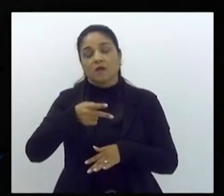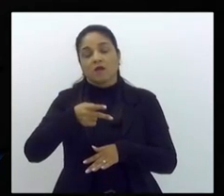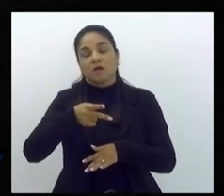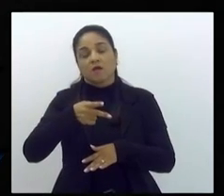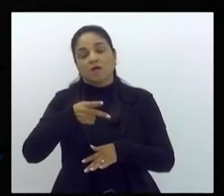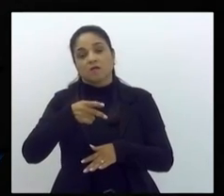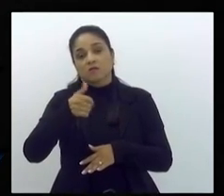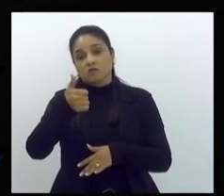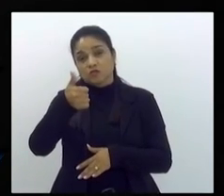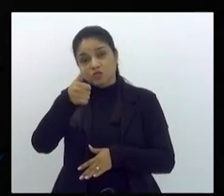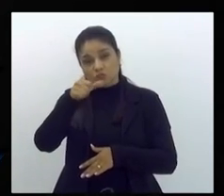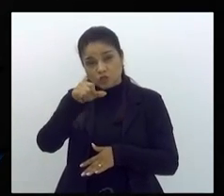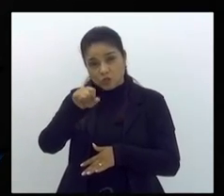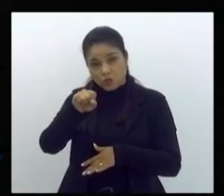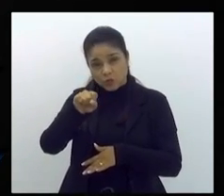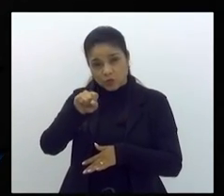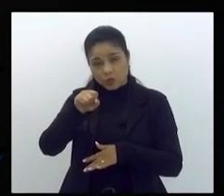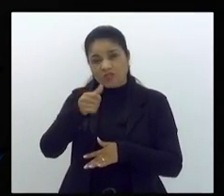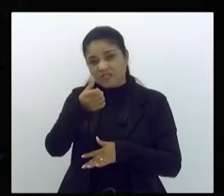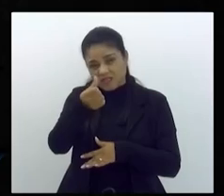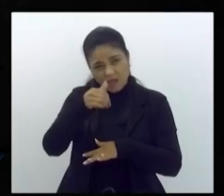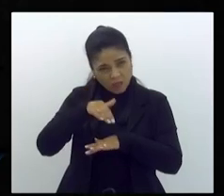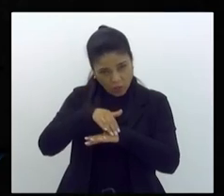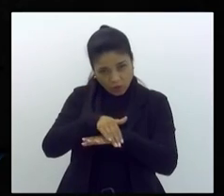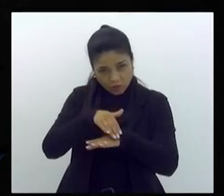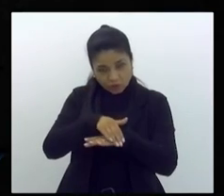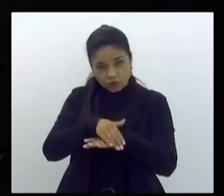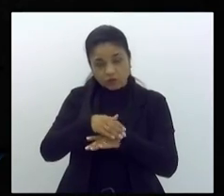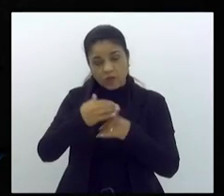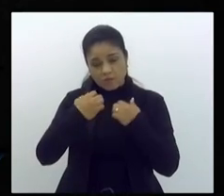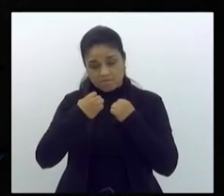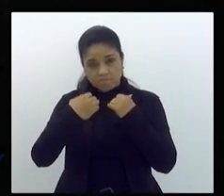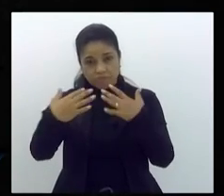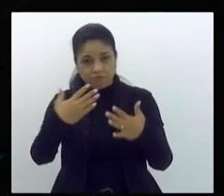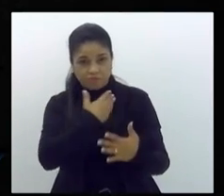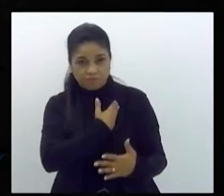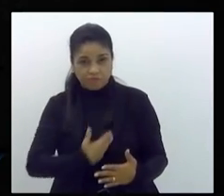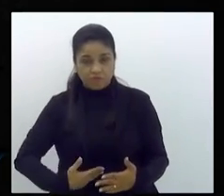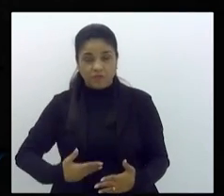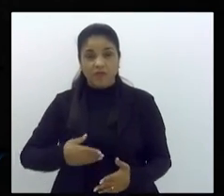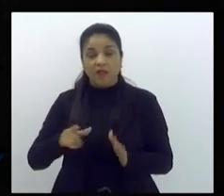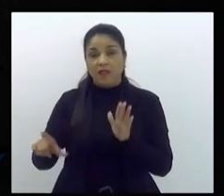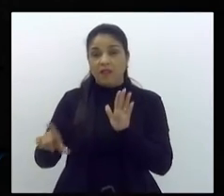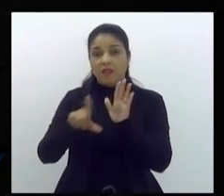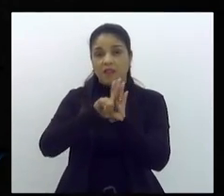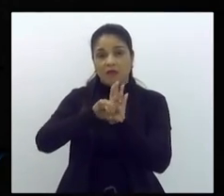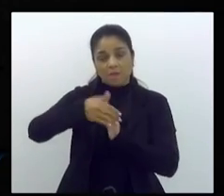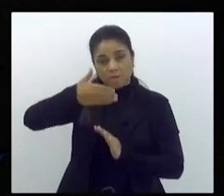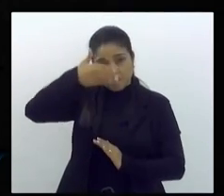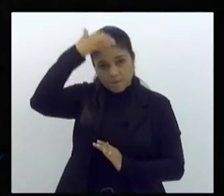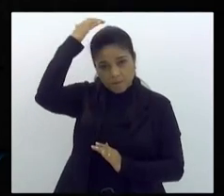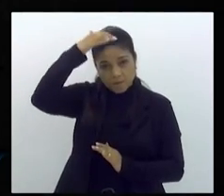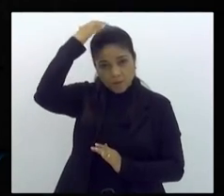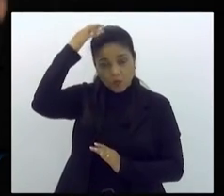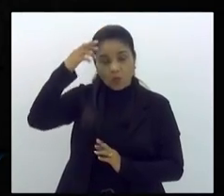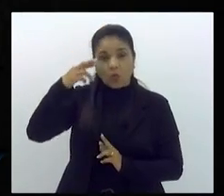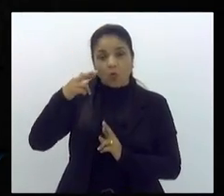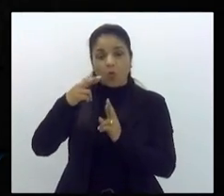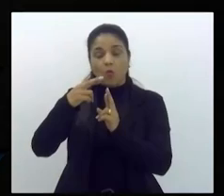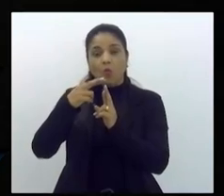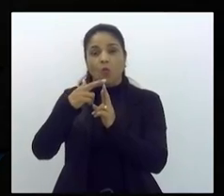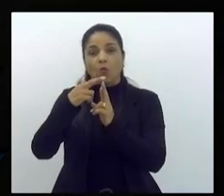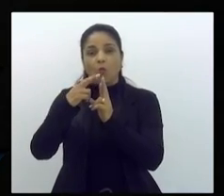fazer mais uma audiência pública Regional da Lei Paulo Gustavo lá na UERJ de São Gonçalo